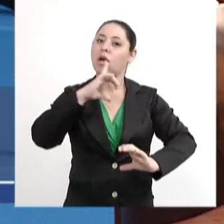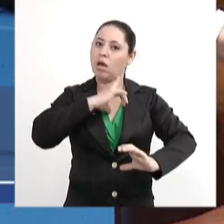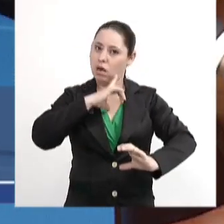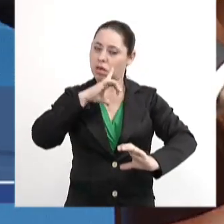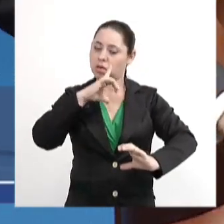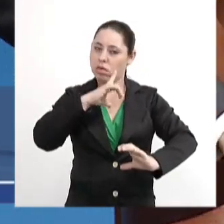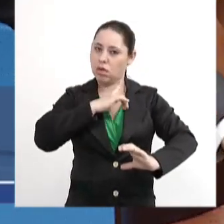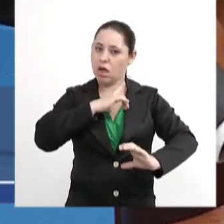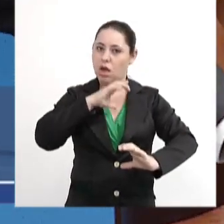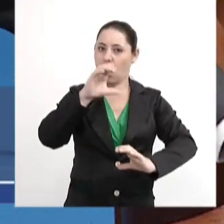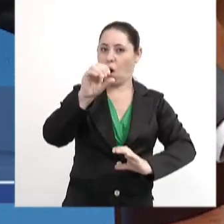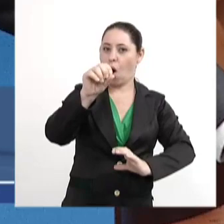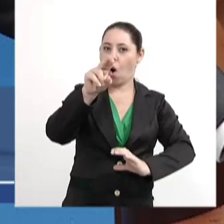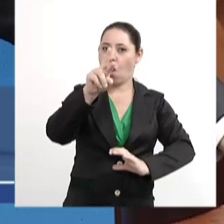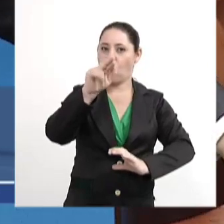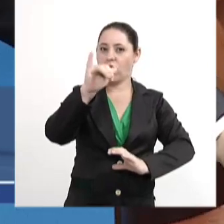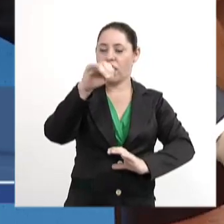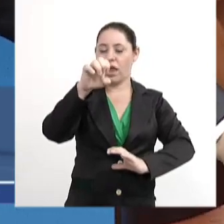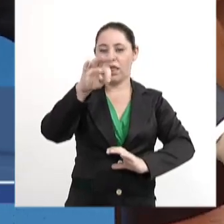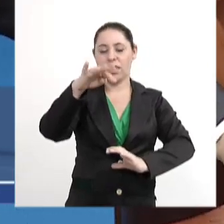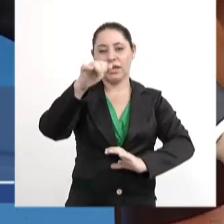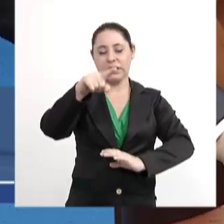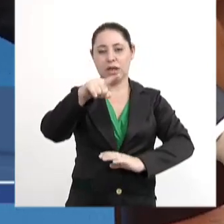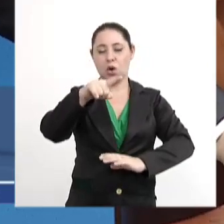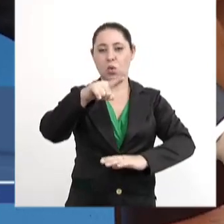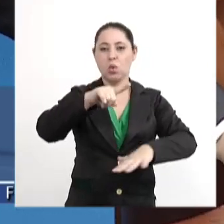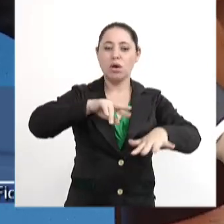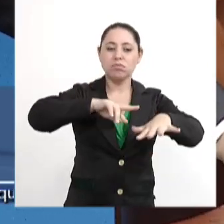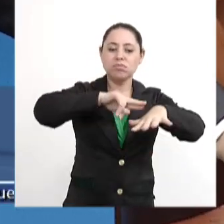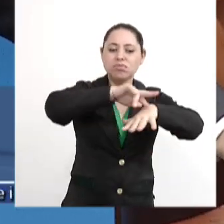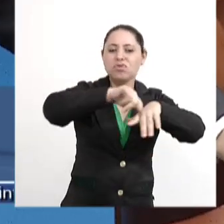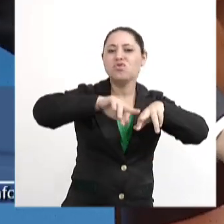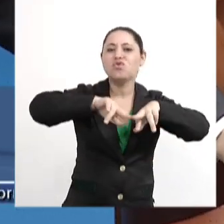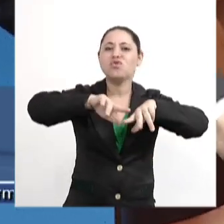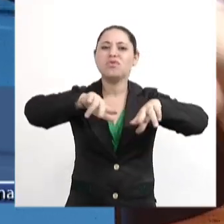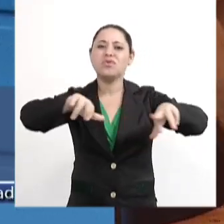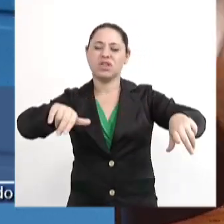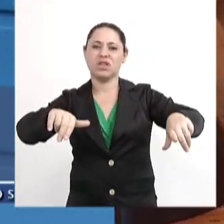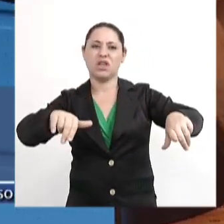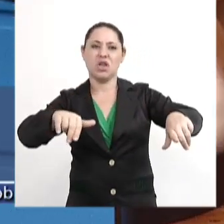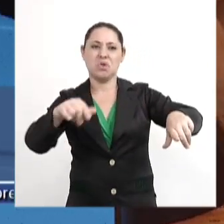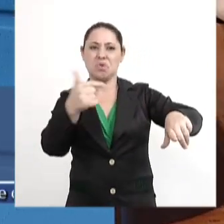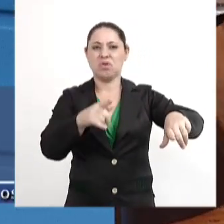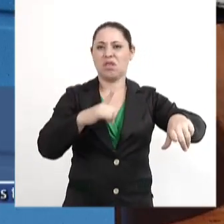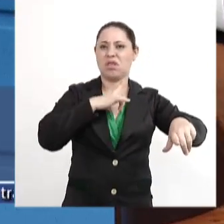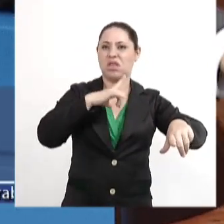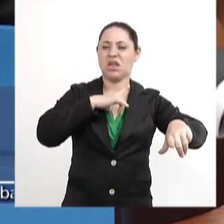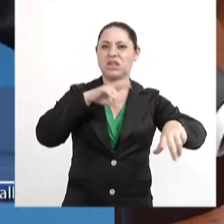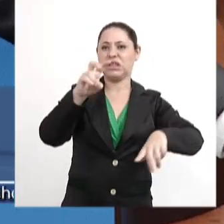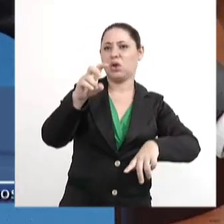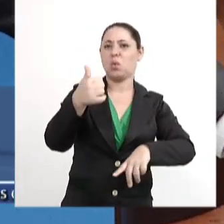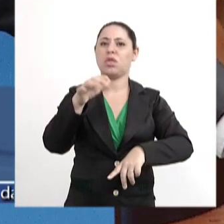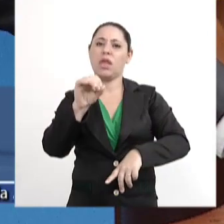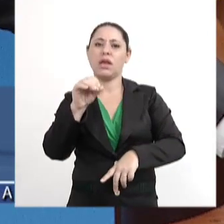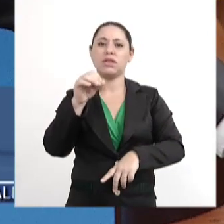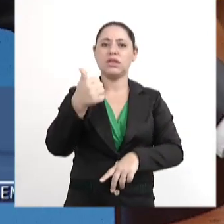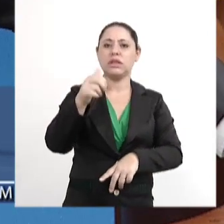uma orientação diferente do convencional, não importa se ele tem 5, 10, 15